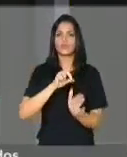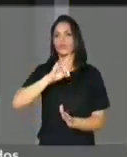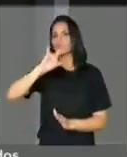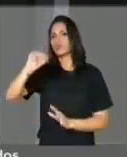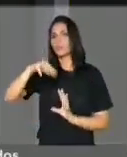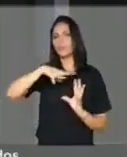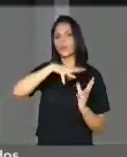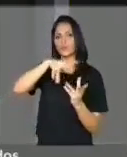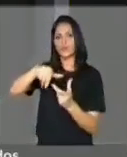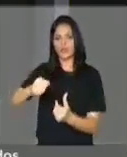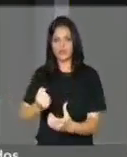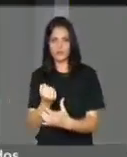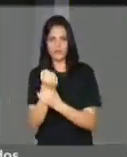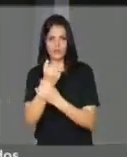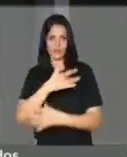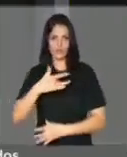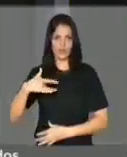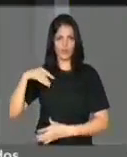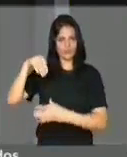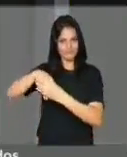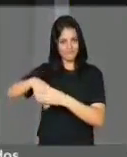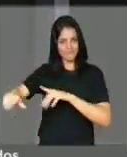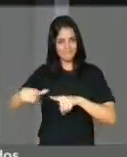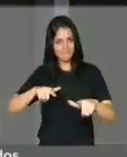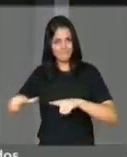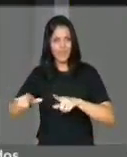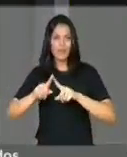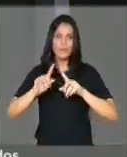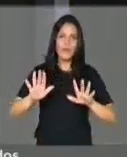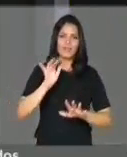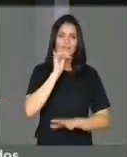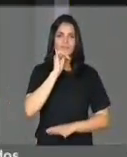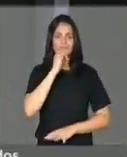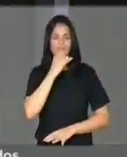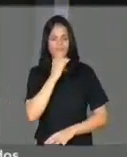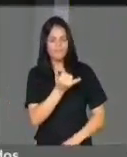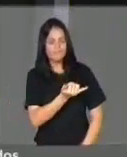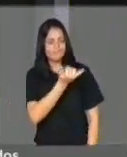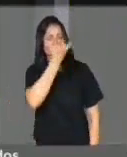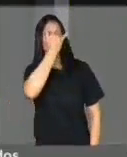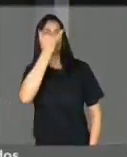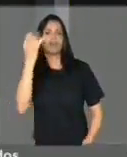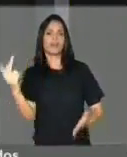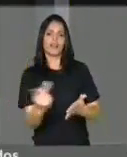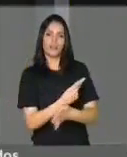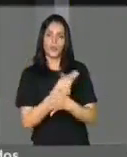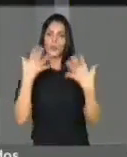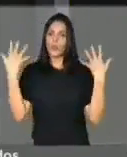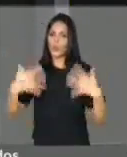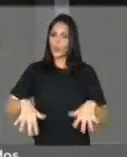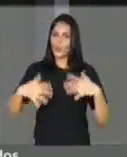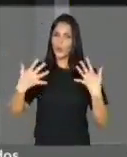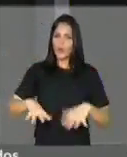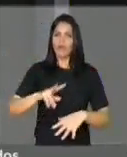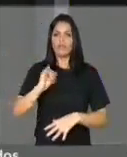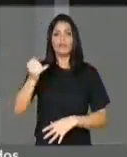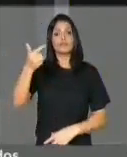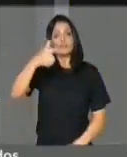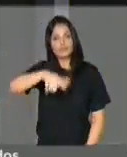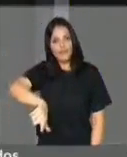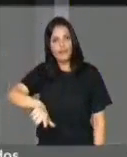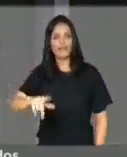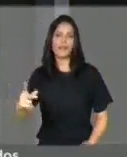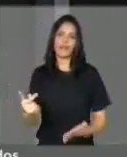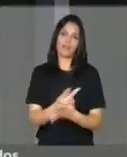no Trabalho. Infelizmente, as tragédias, mesmo as de larga proporção, tendem a acontecer